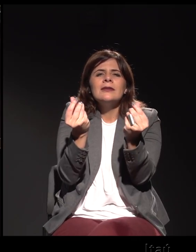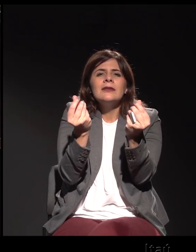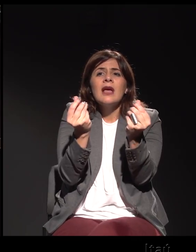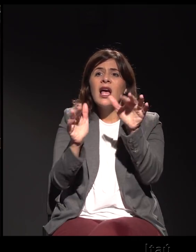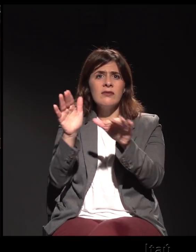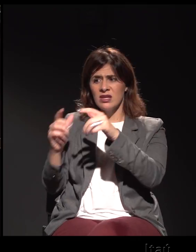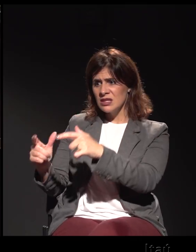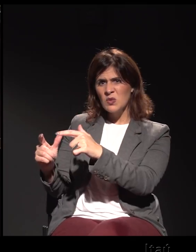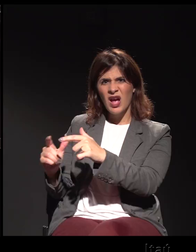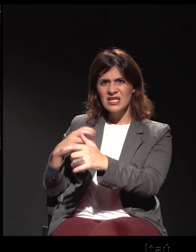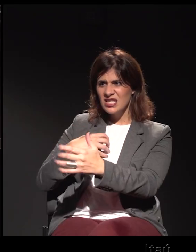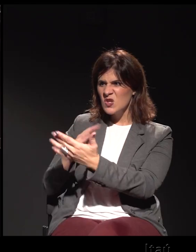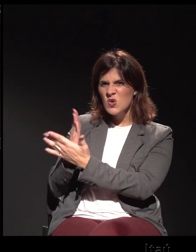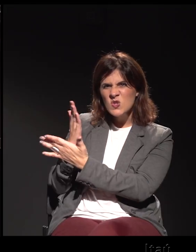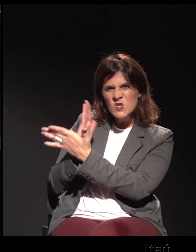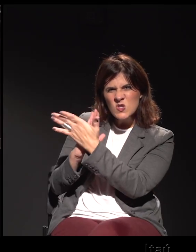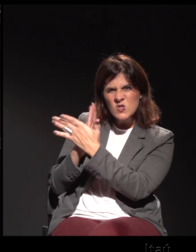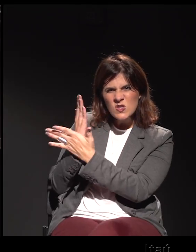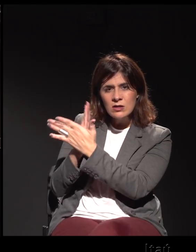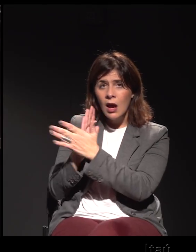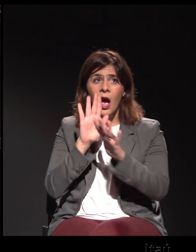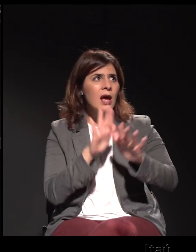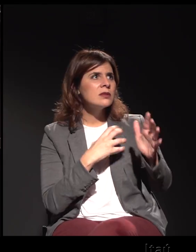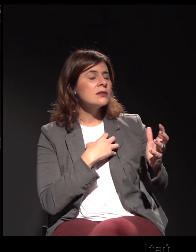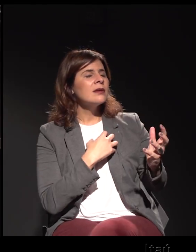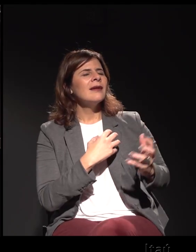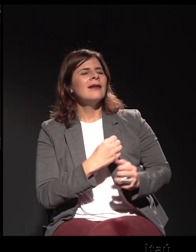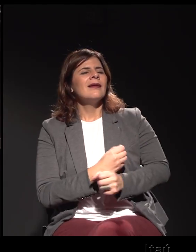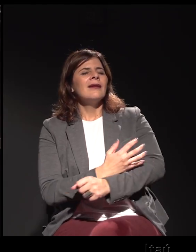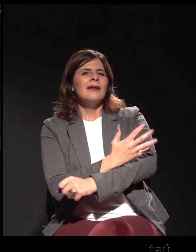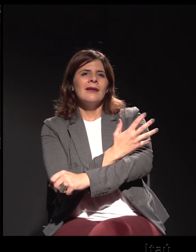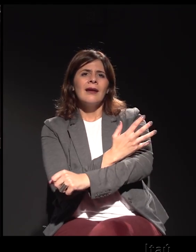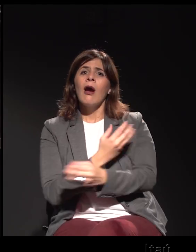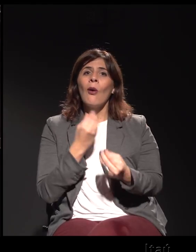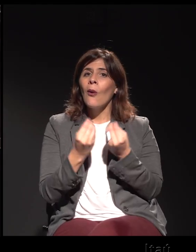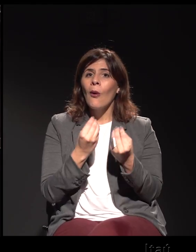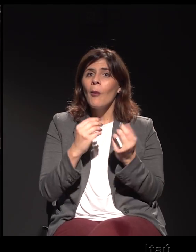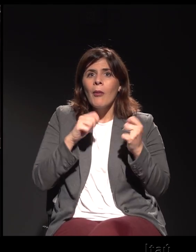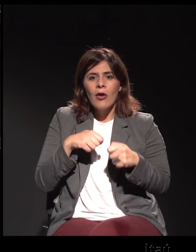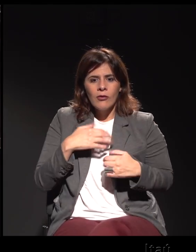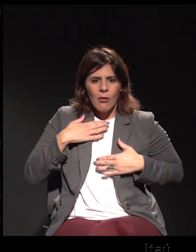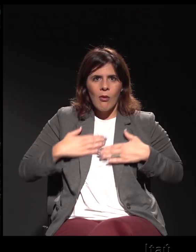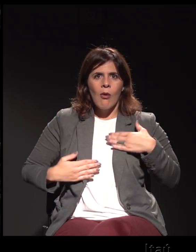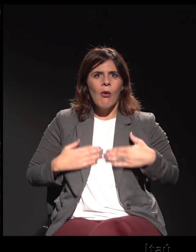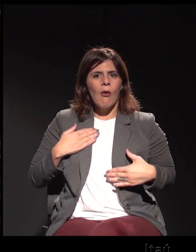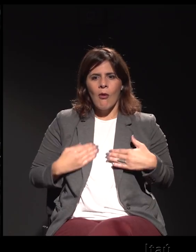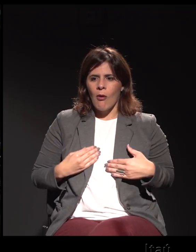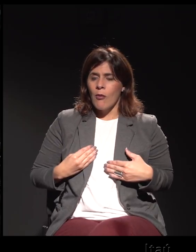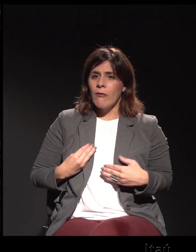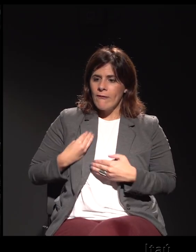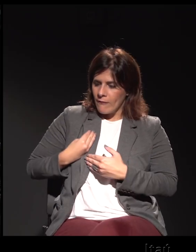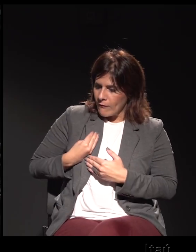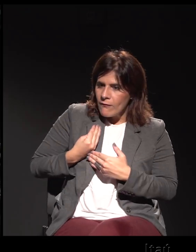E naquele espaço incomoda, né? Mas como que a gente pode estar com esse corpo vivo e sabendo que a gente, no